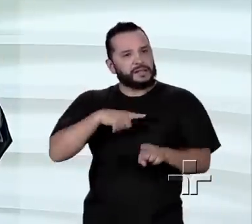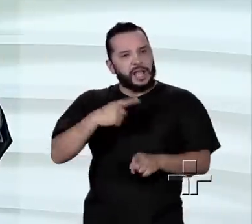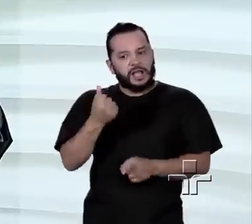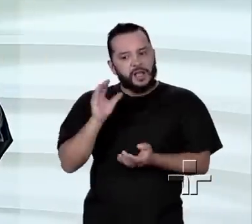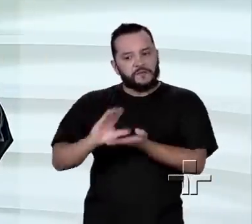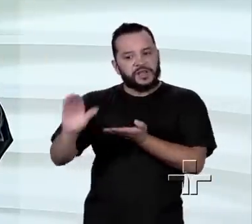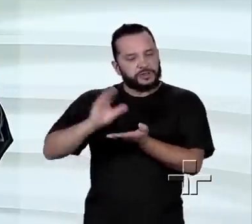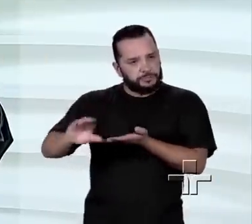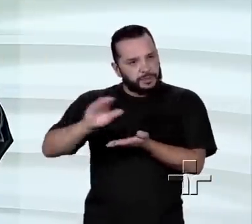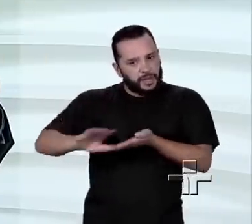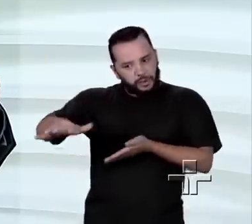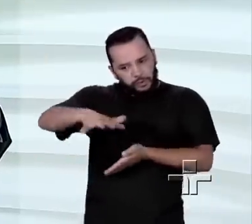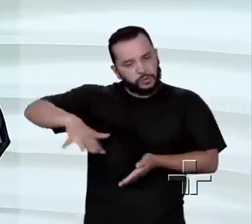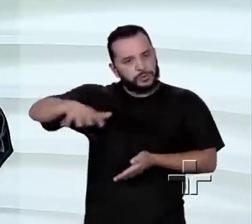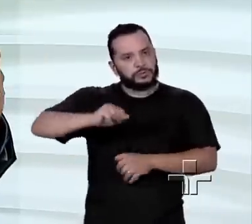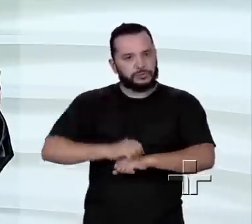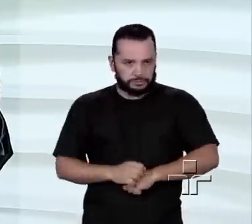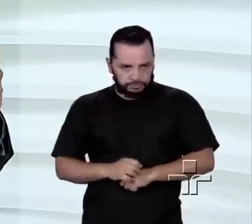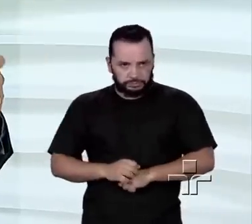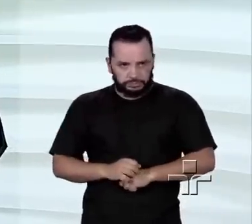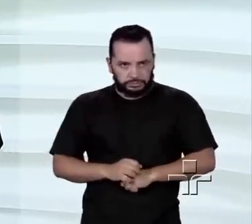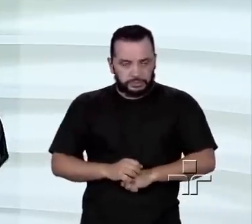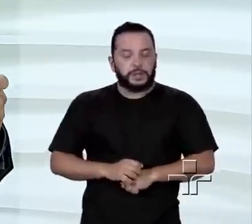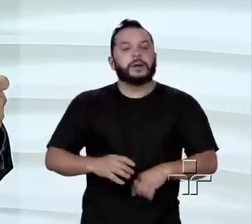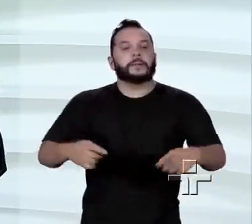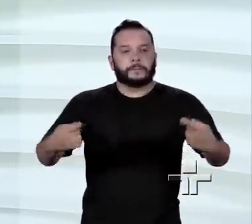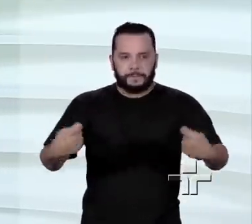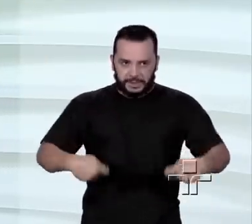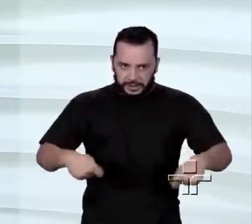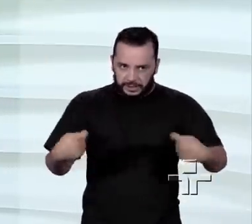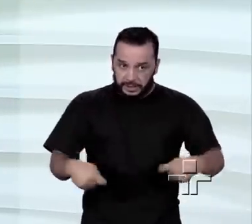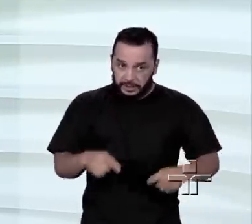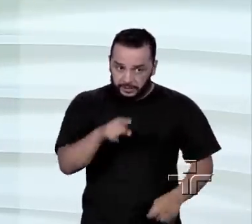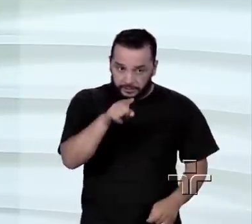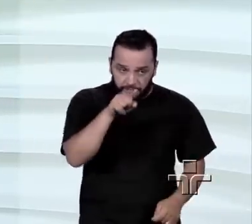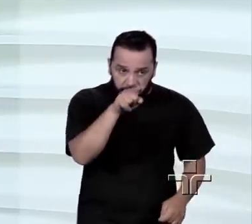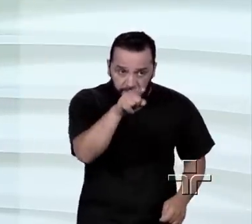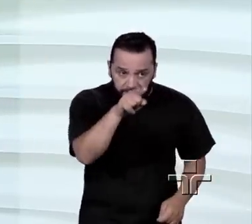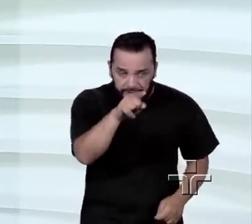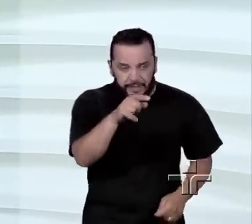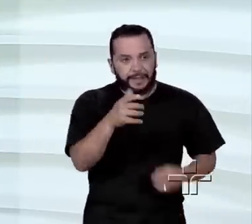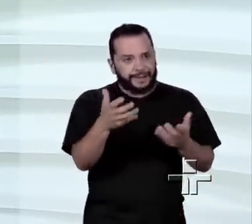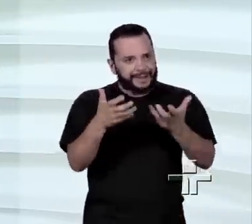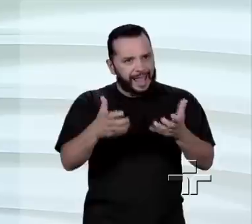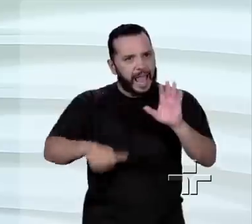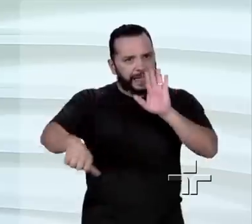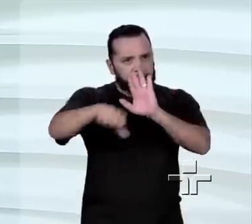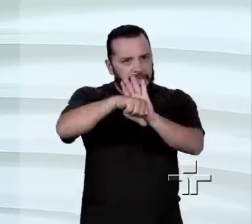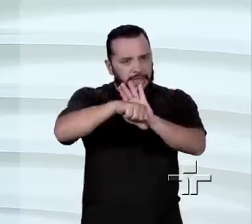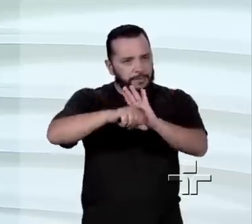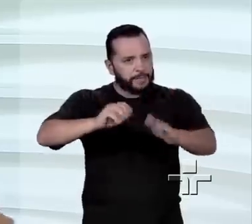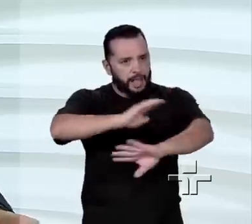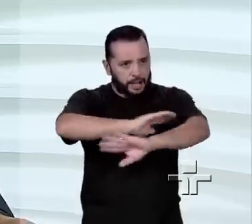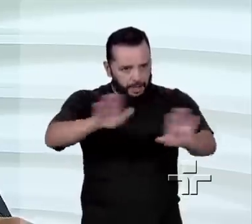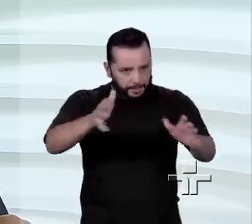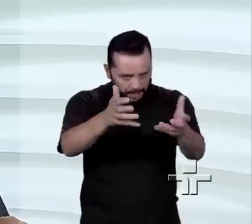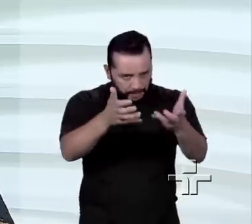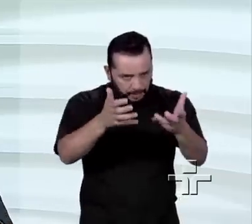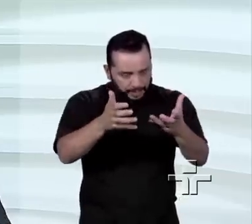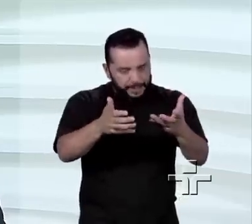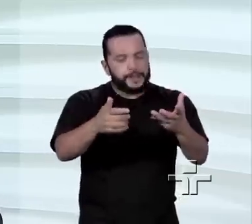aí. E é necessário, exatamente, se você quiser conter a criminalidade, você vai ter que